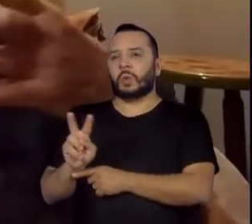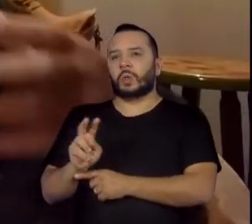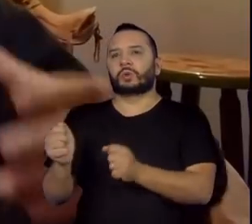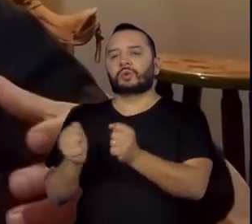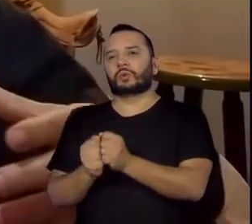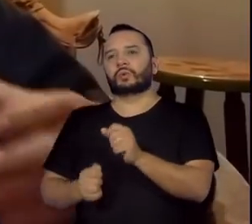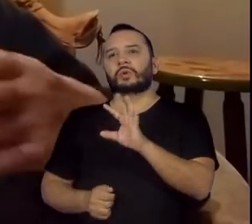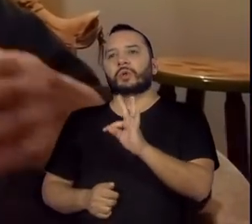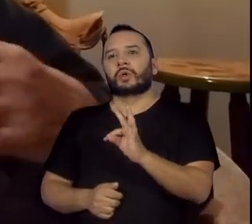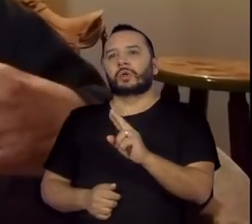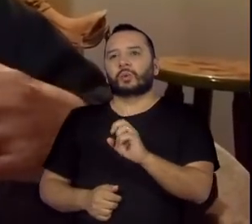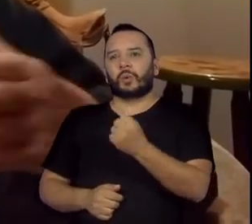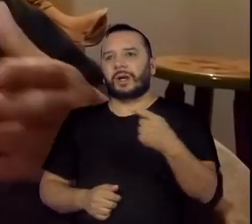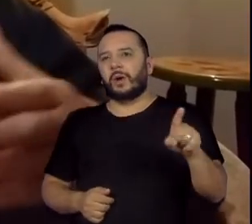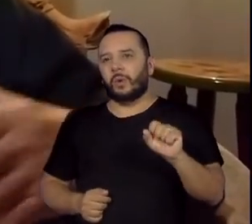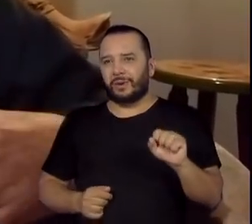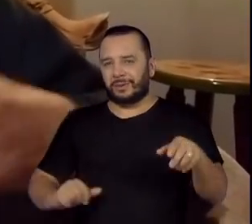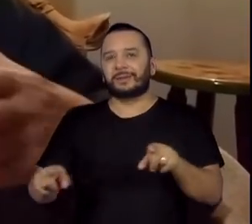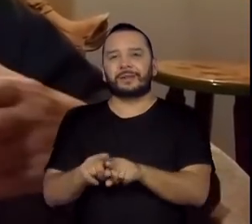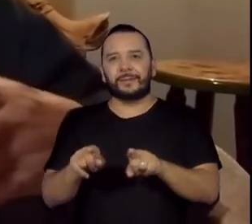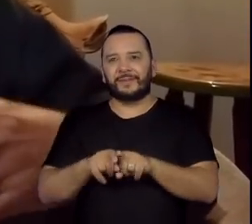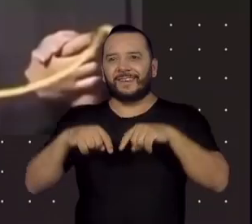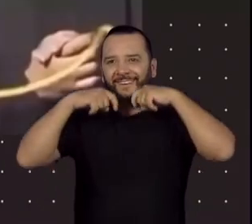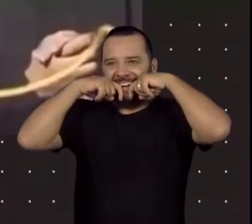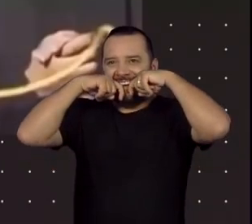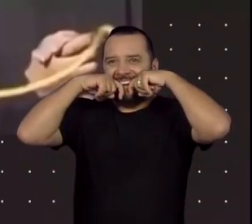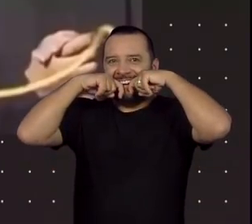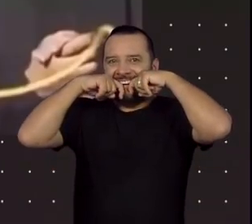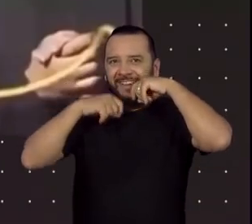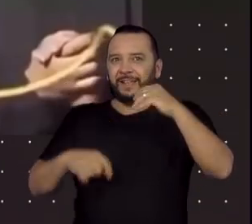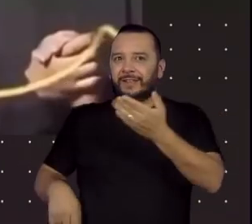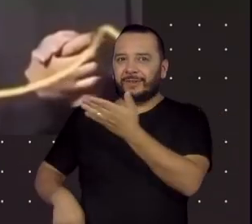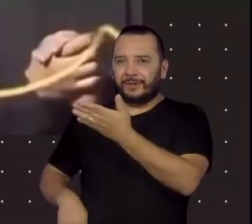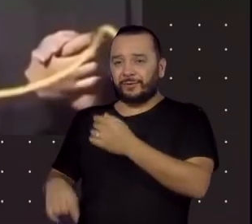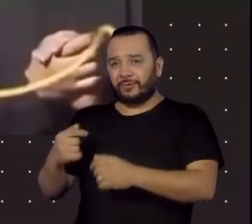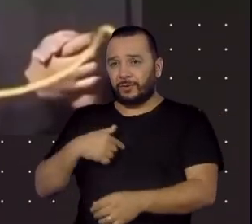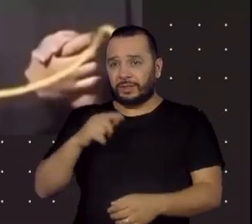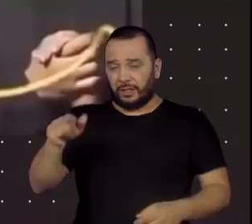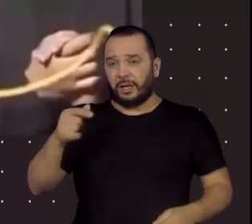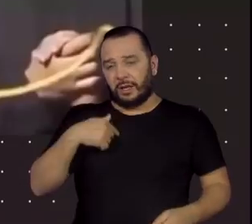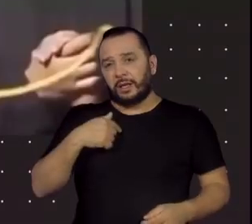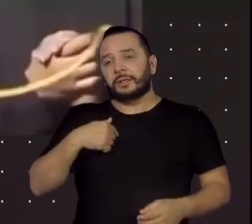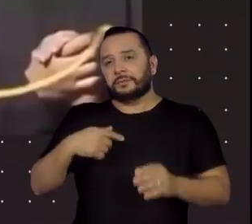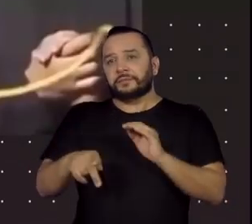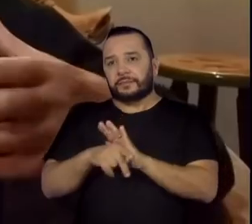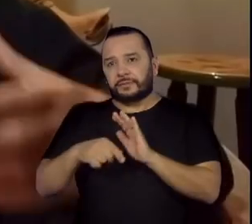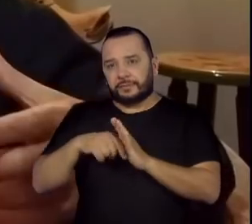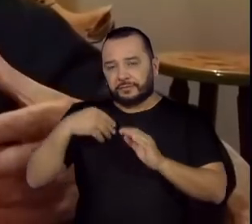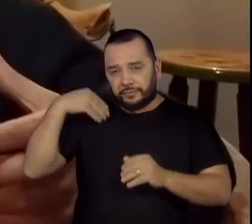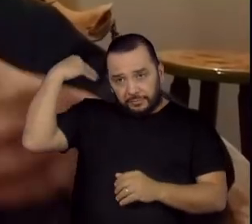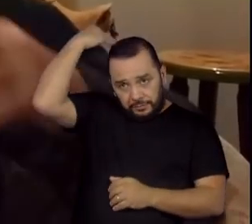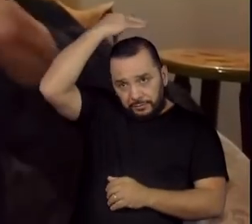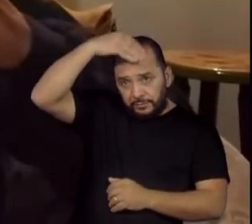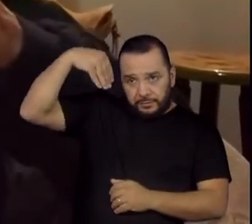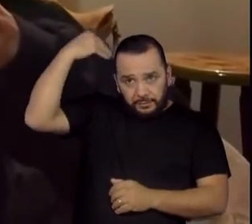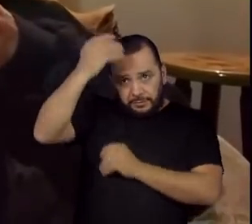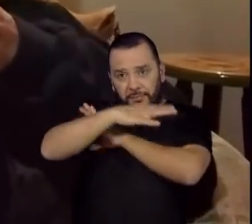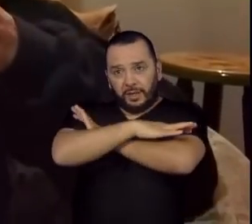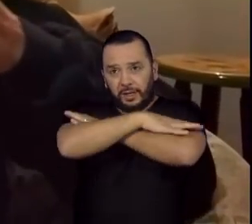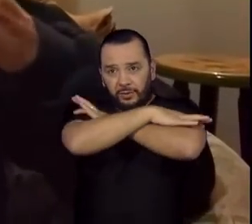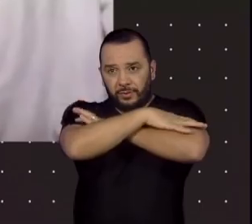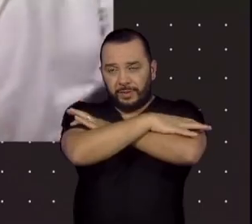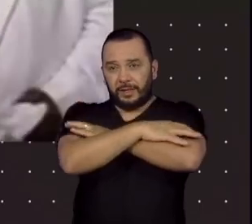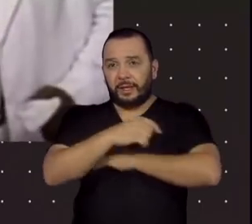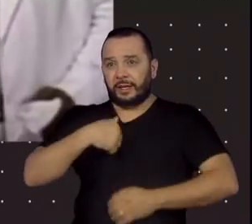Grandes recordações. Depois fizemos o Vamp, que você fazia aquele pai de santo, eu fazia o padre. Depois Ivan Cardoso nos convidou para